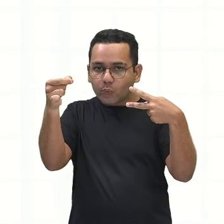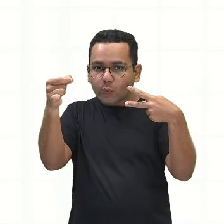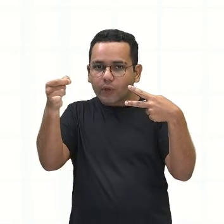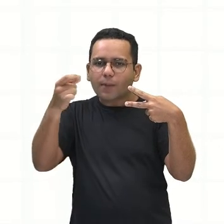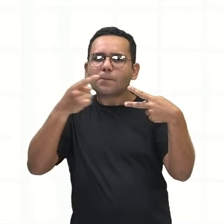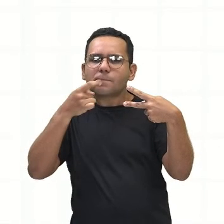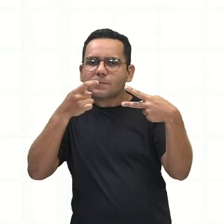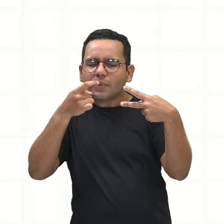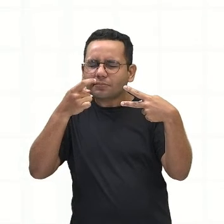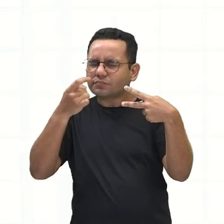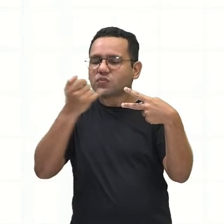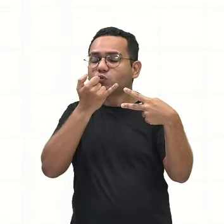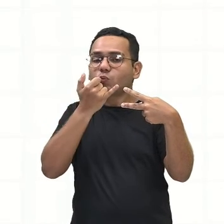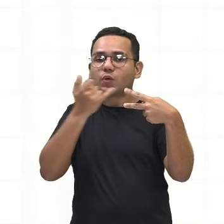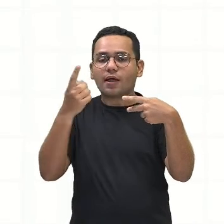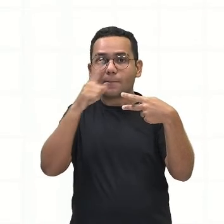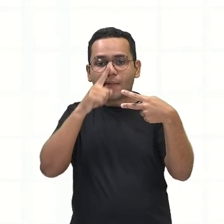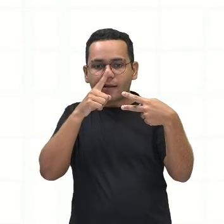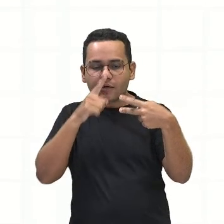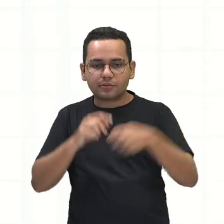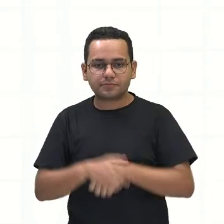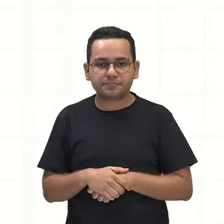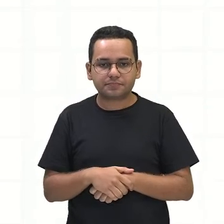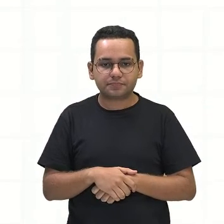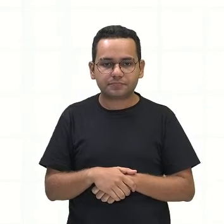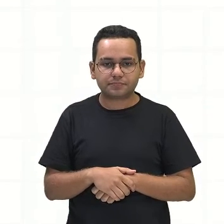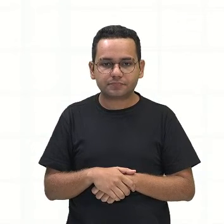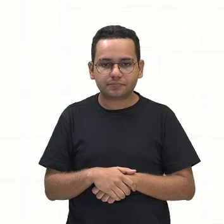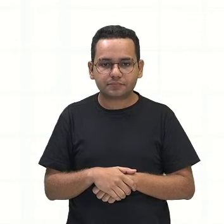a parte feminina já vai ter